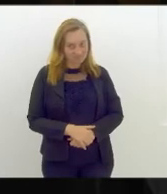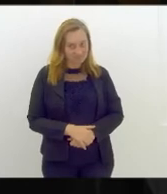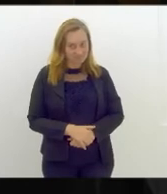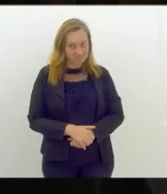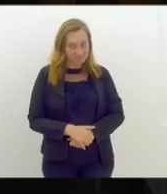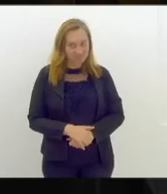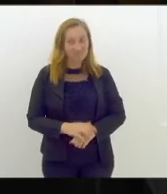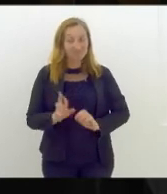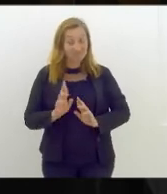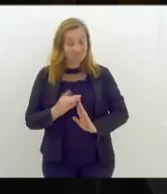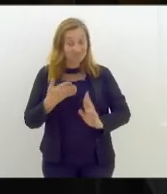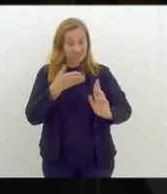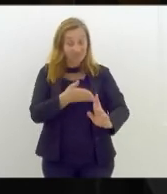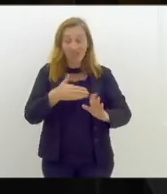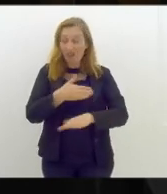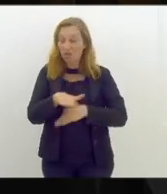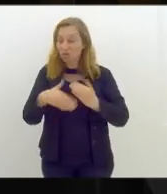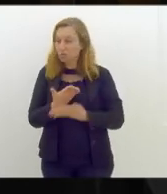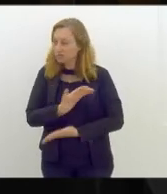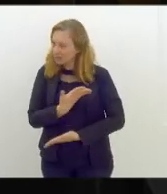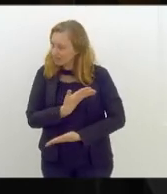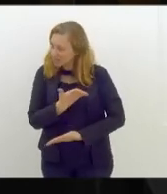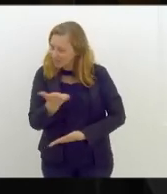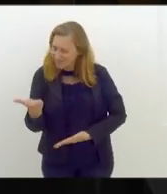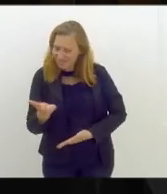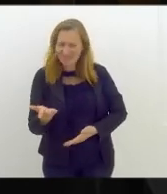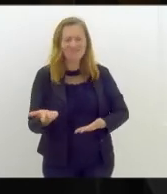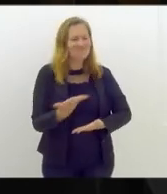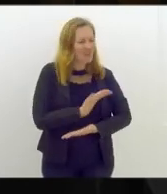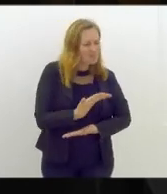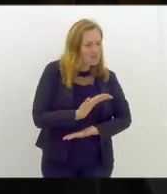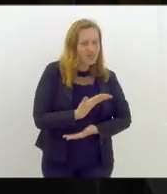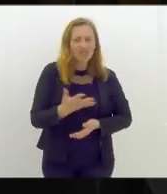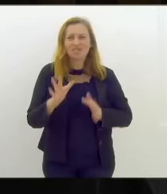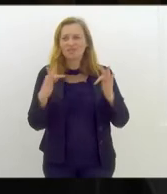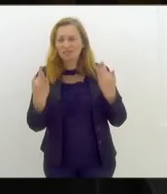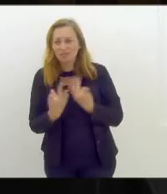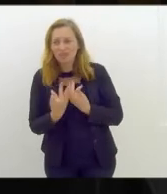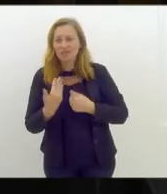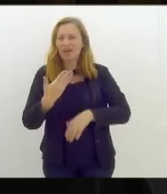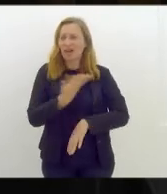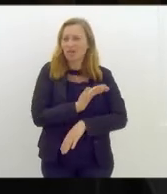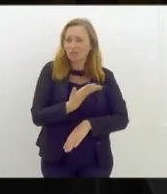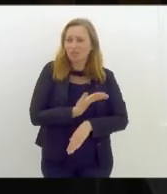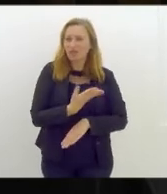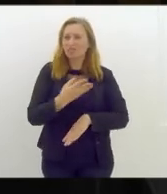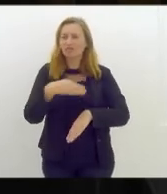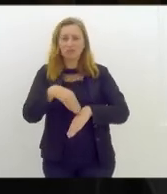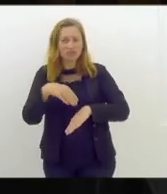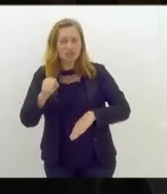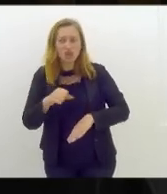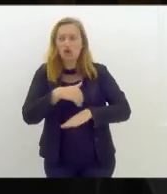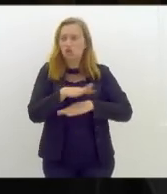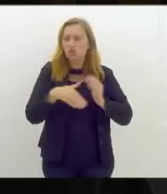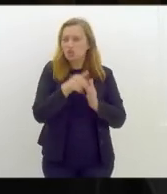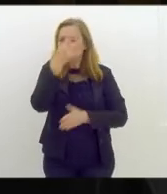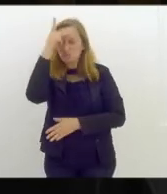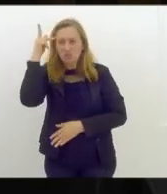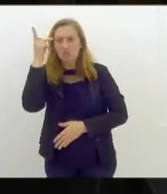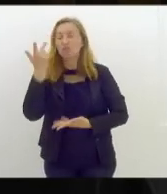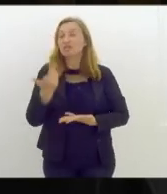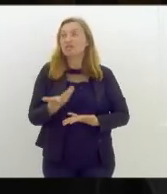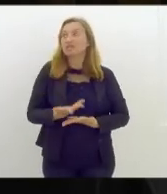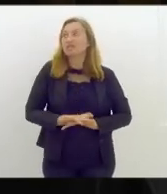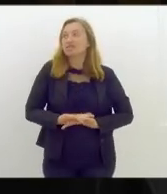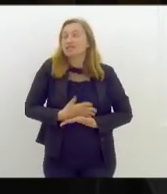fazer referência a todos os colegas que estão aqui, são parentes, amigos, colegas da magistratura, todas pessoas que